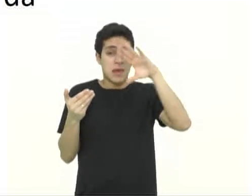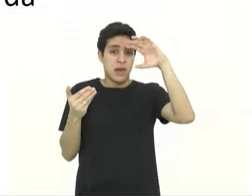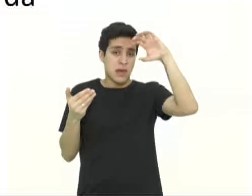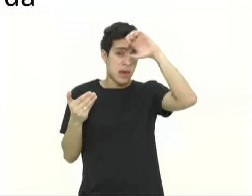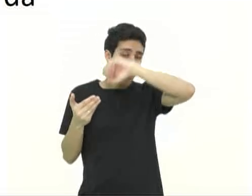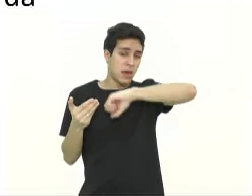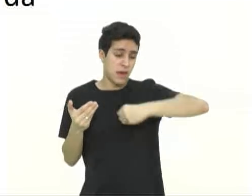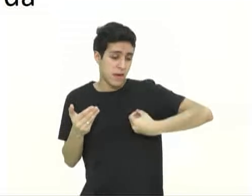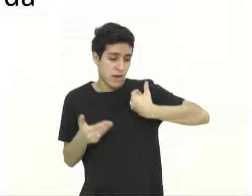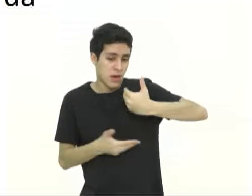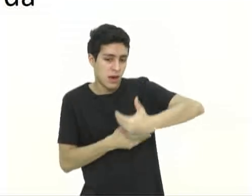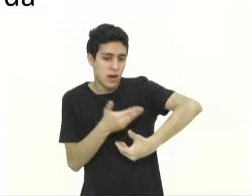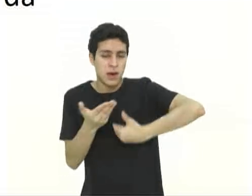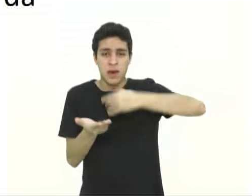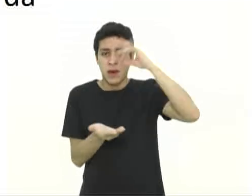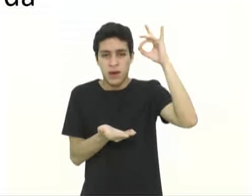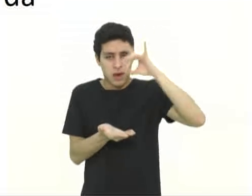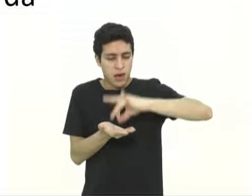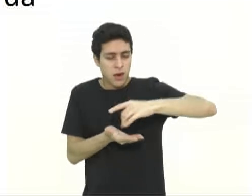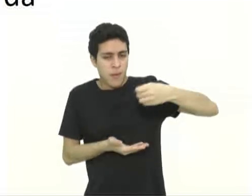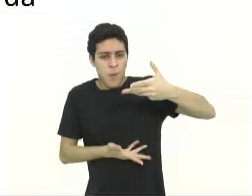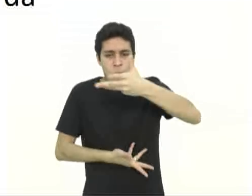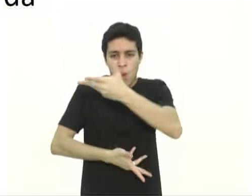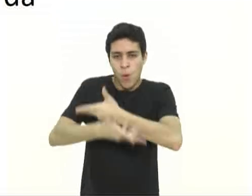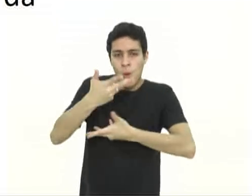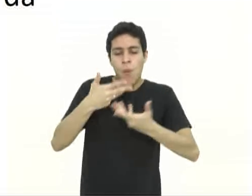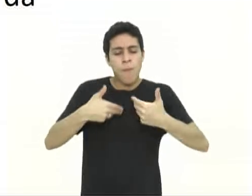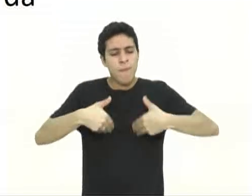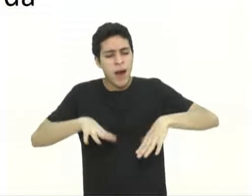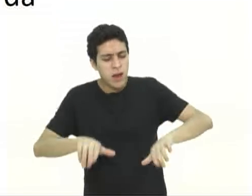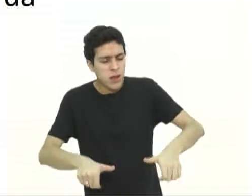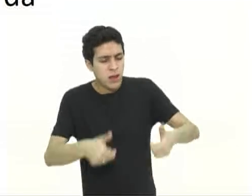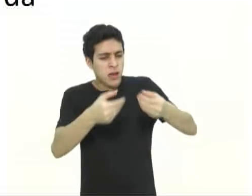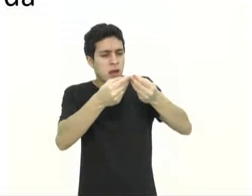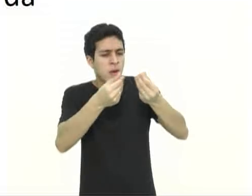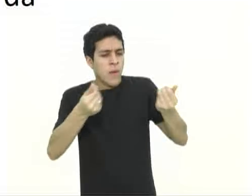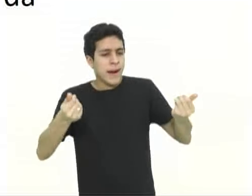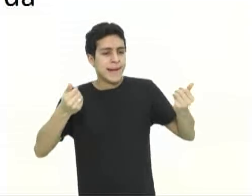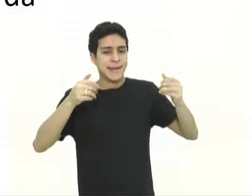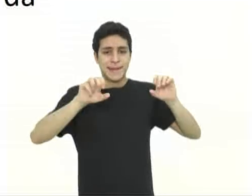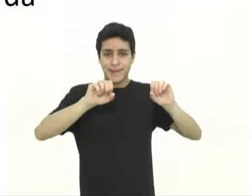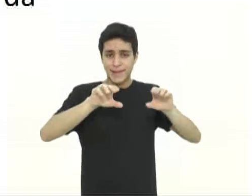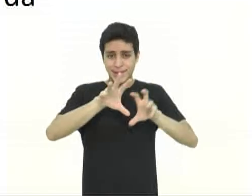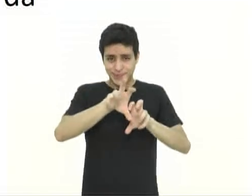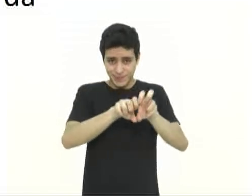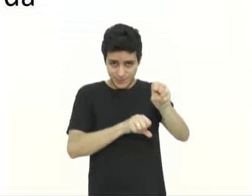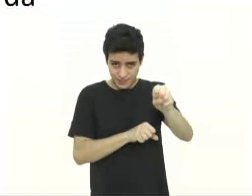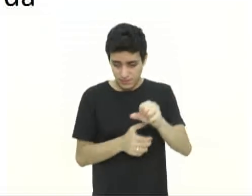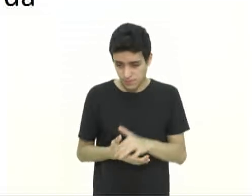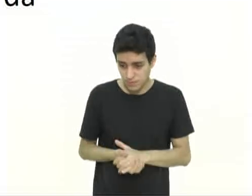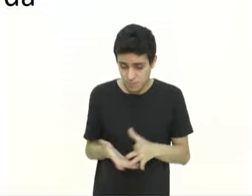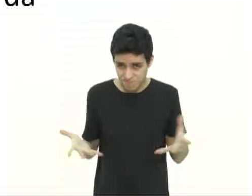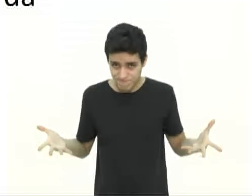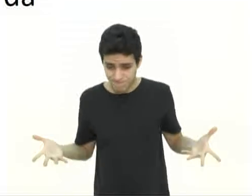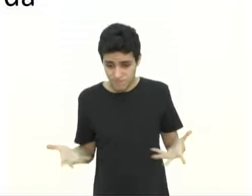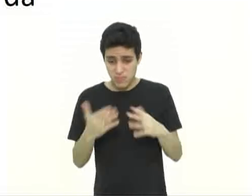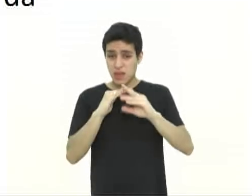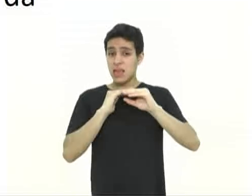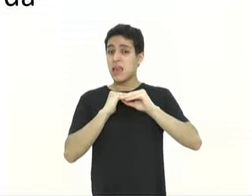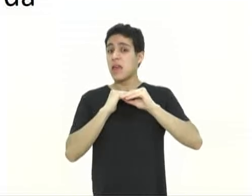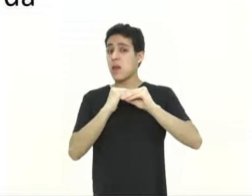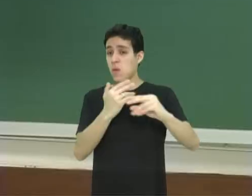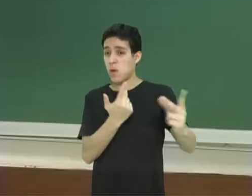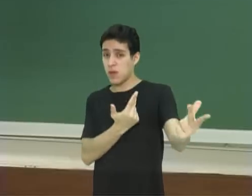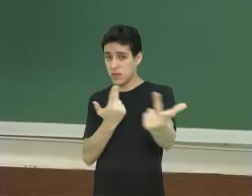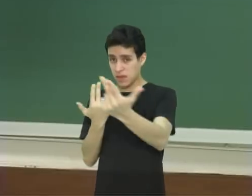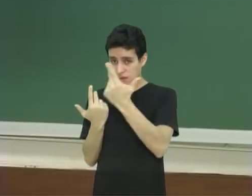e a mobilidade uma realidade. Melhora a qualidade e a eficácia da educação e da formação. Promove igualdade,